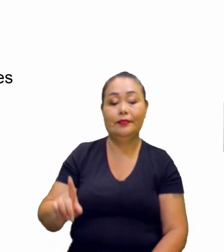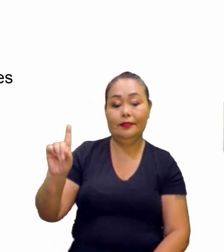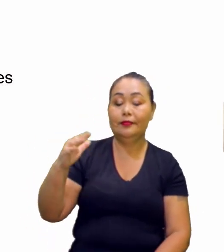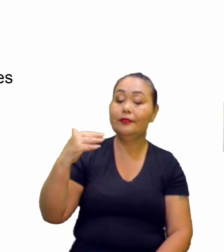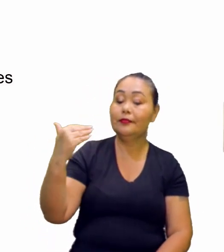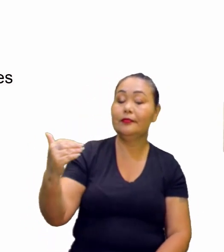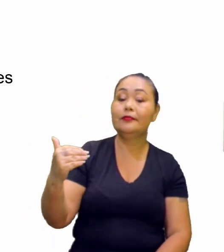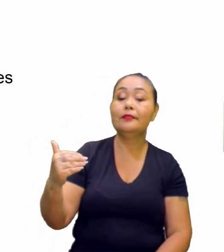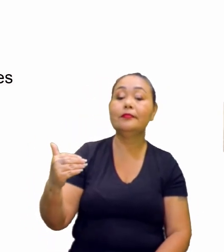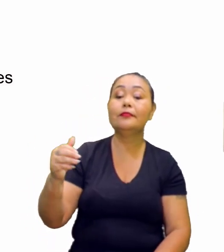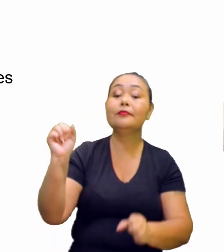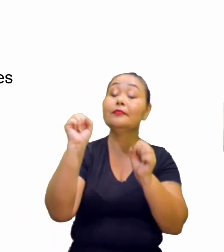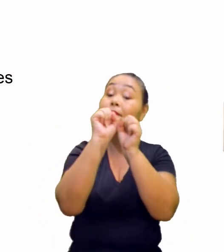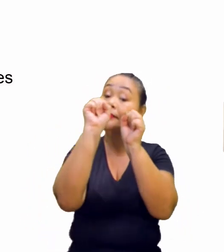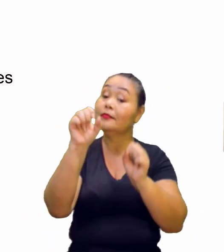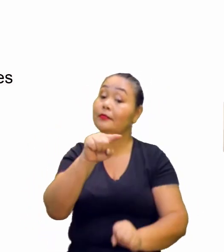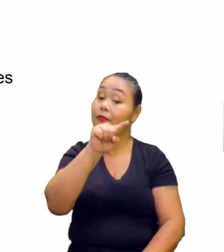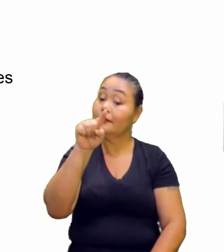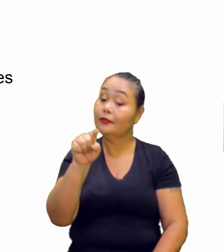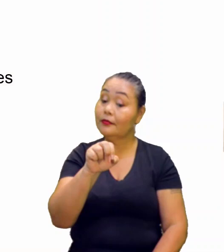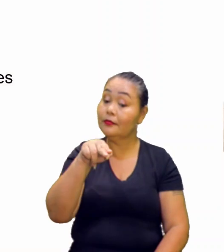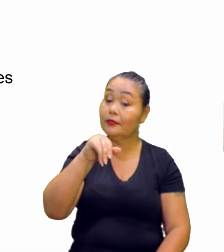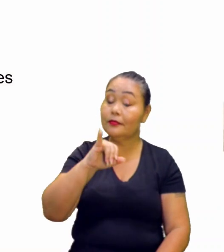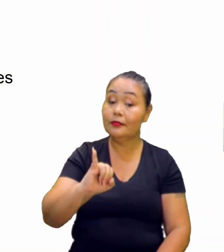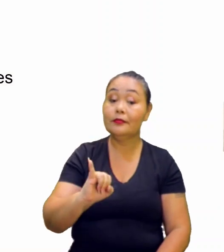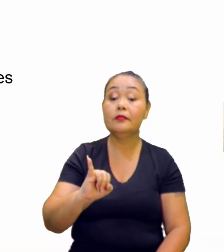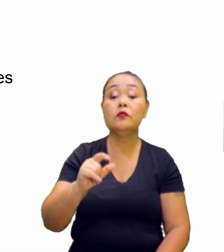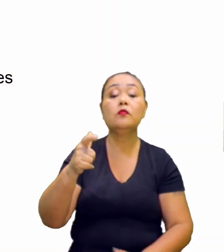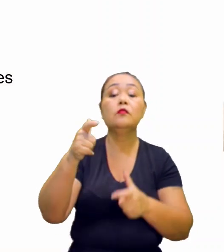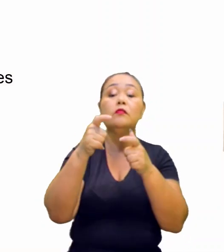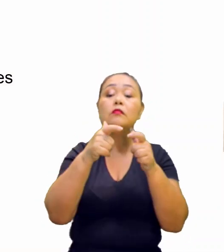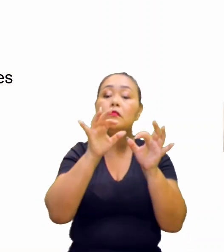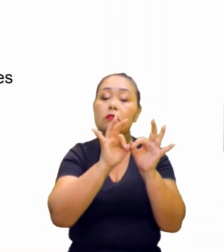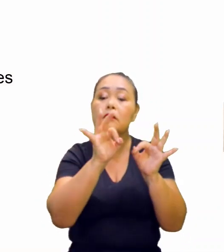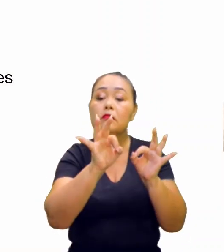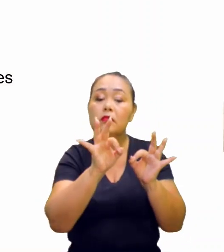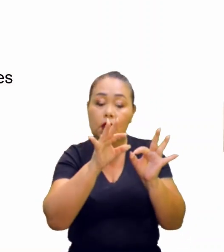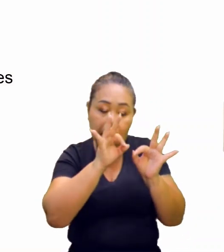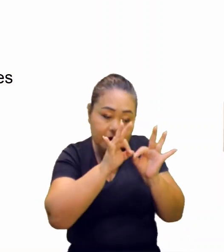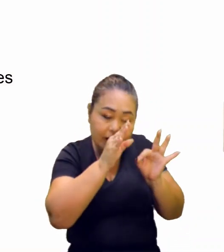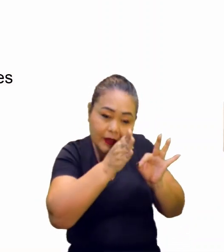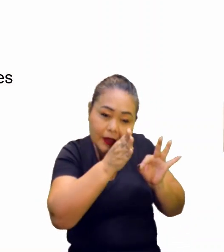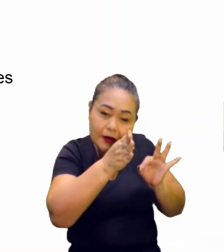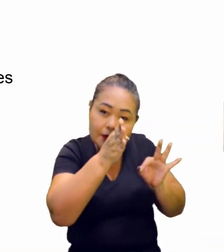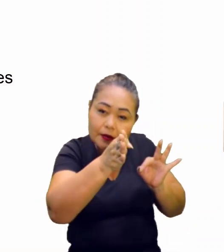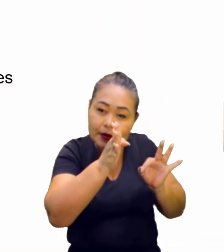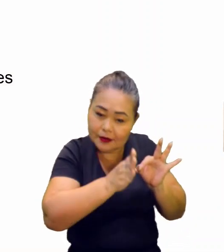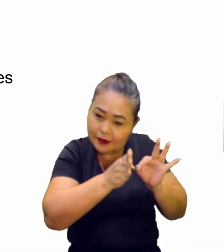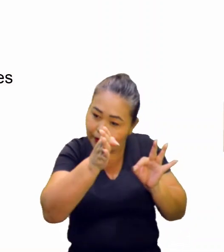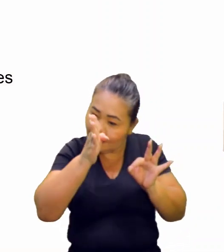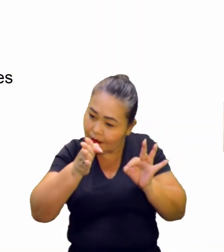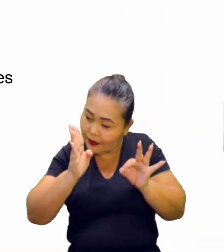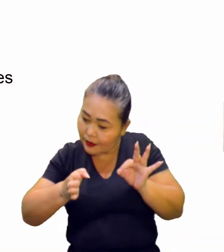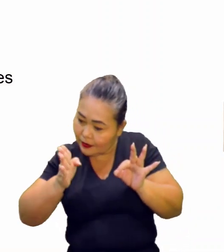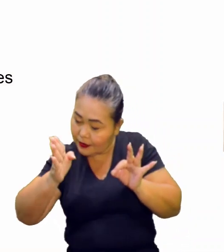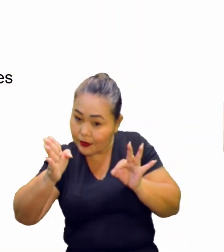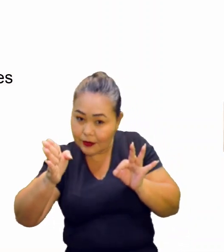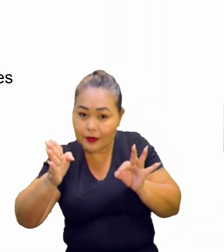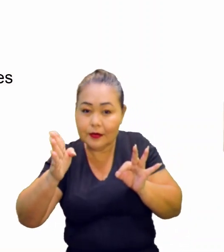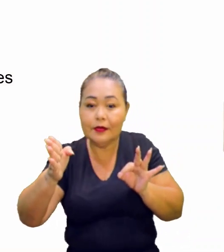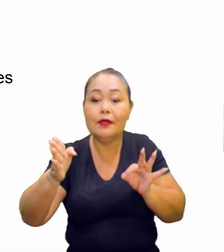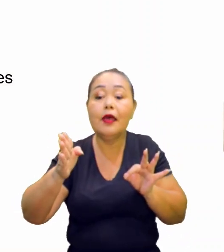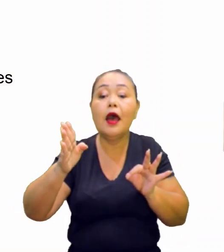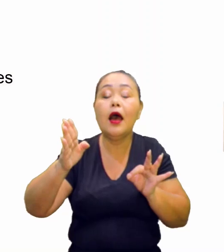ali. Sistemas zonais. São zonas de plantio de algumas fileiras de um determinado componente no